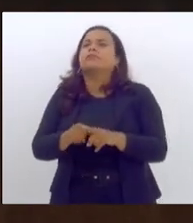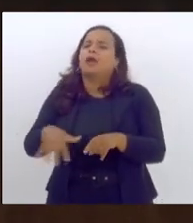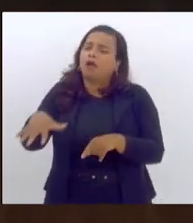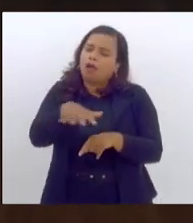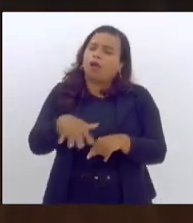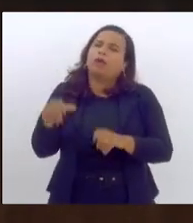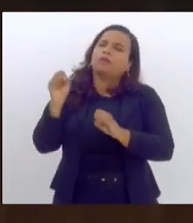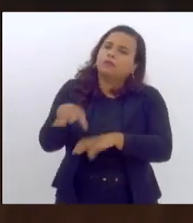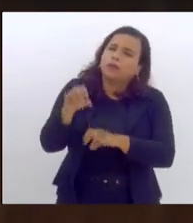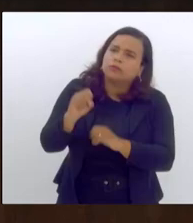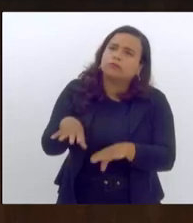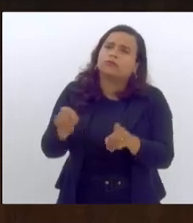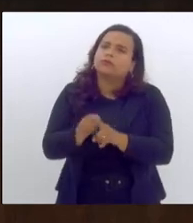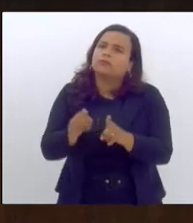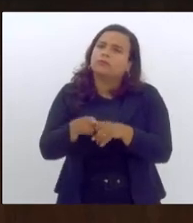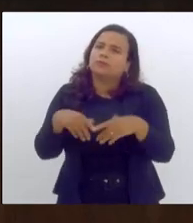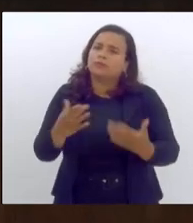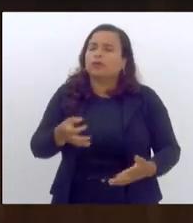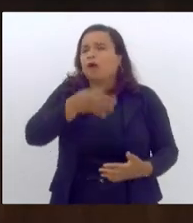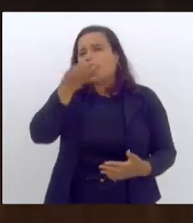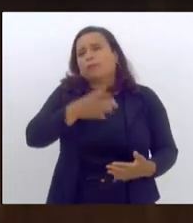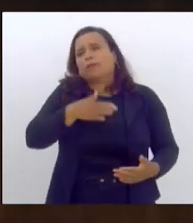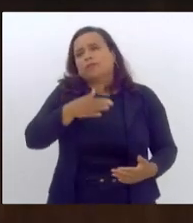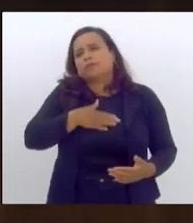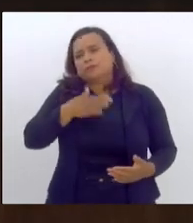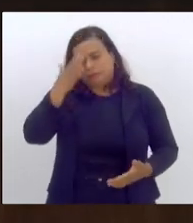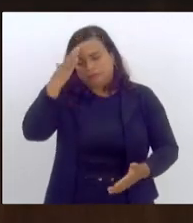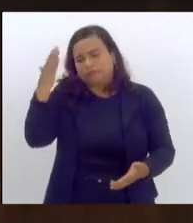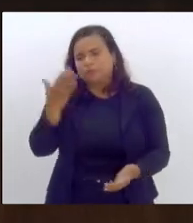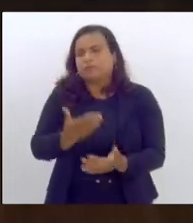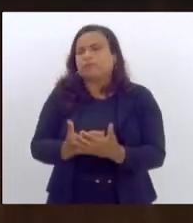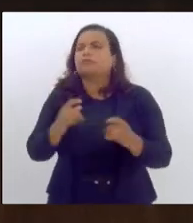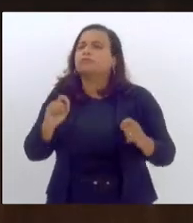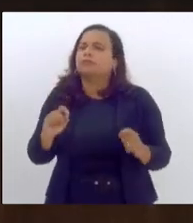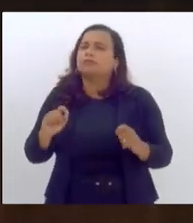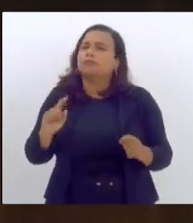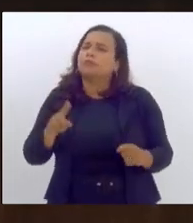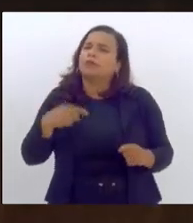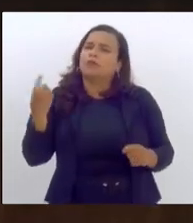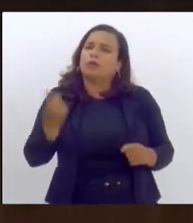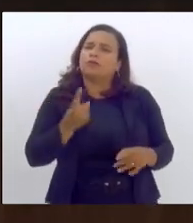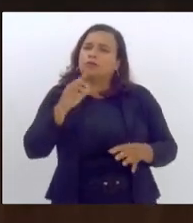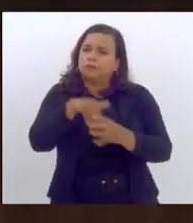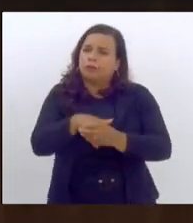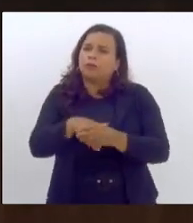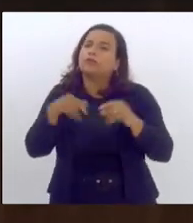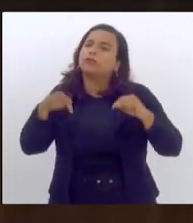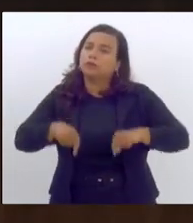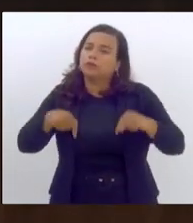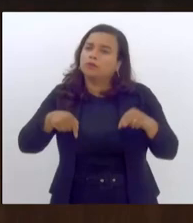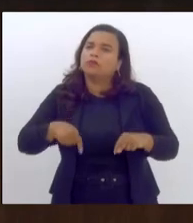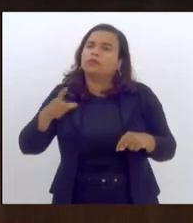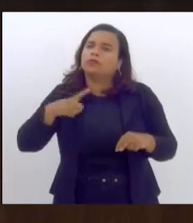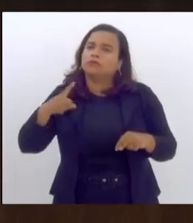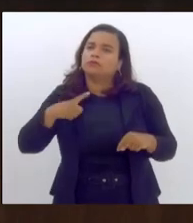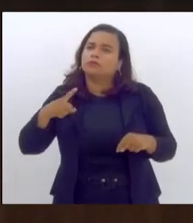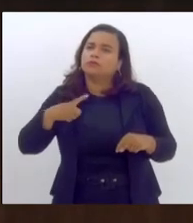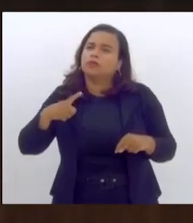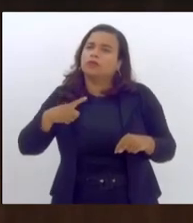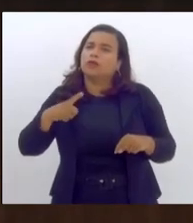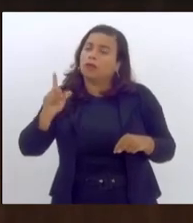educação. Então, eu acredito muito que o que a gente está votando na tarde de hoje é mais